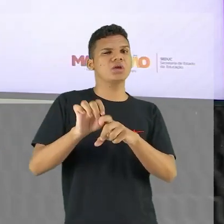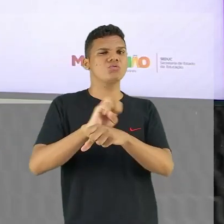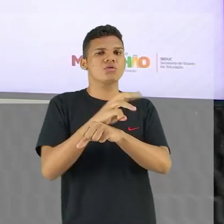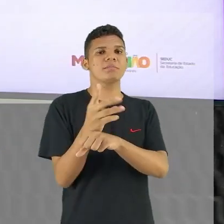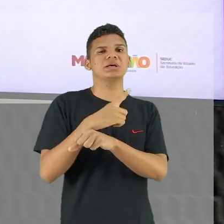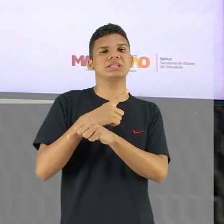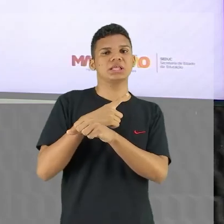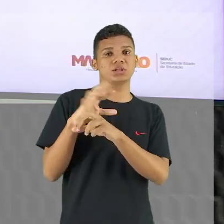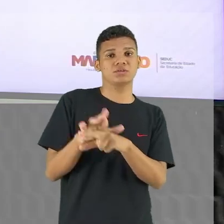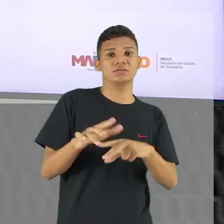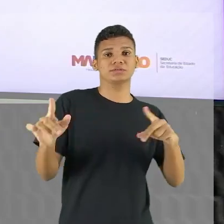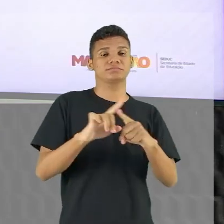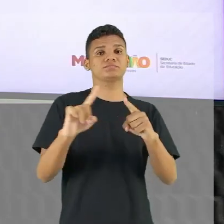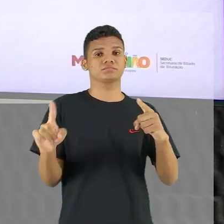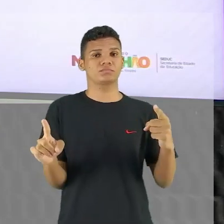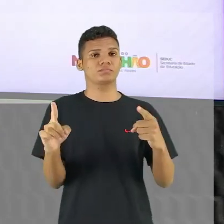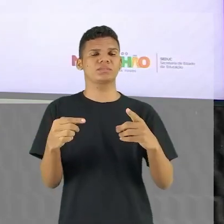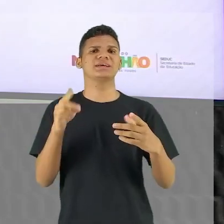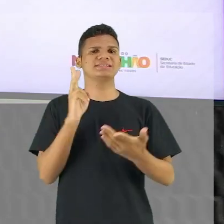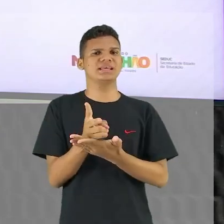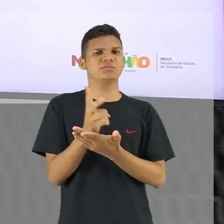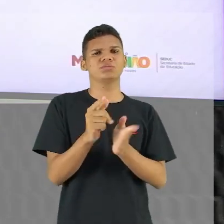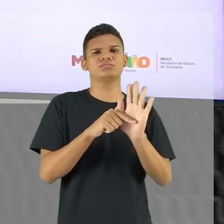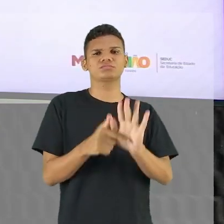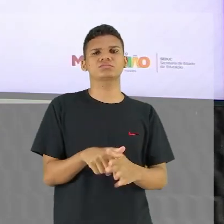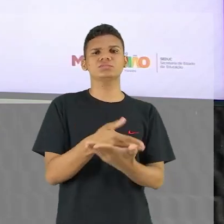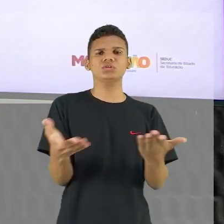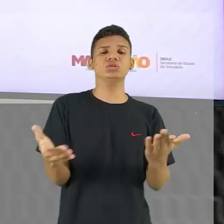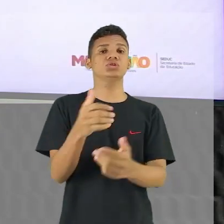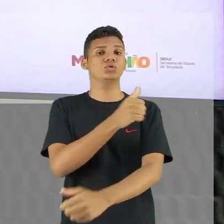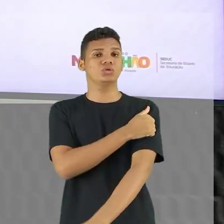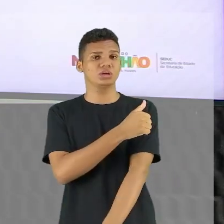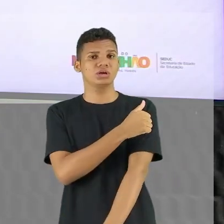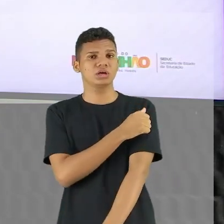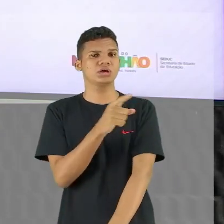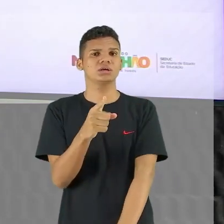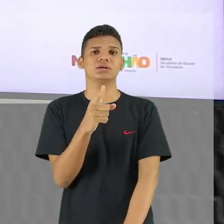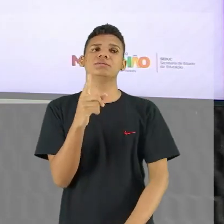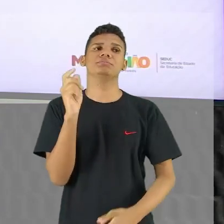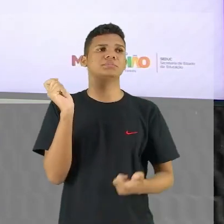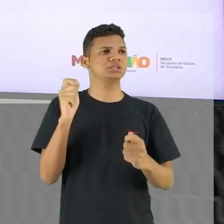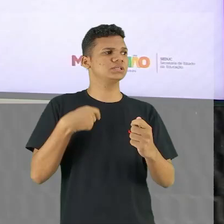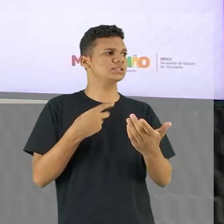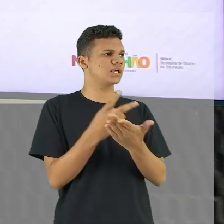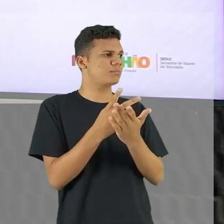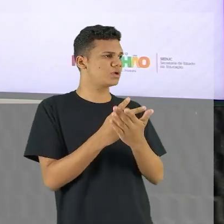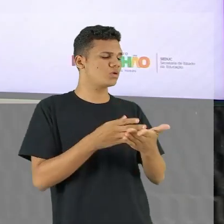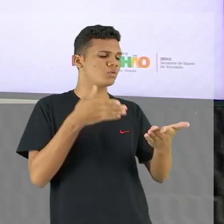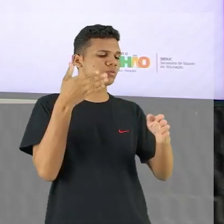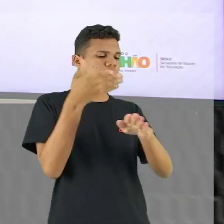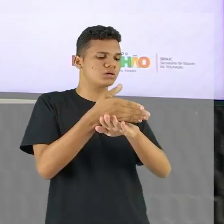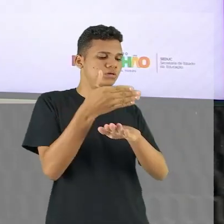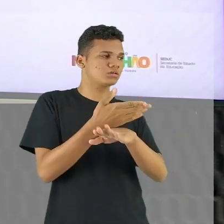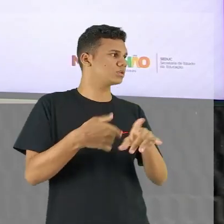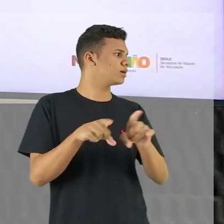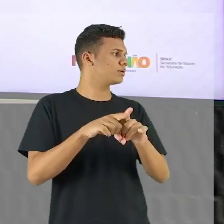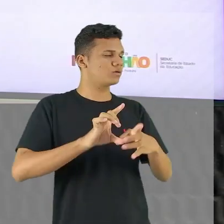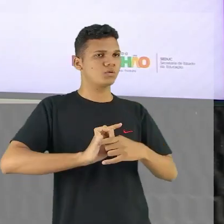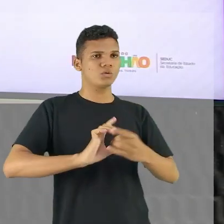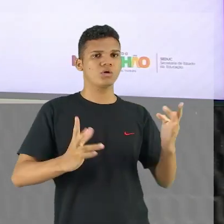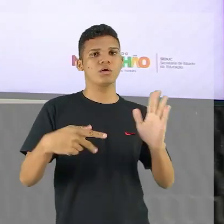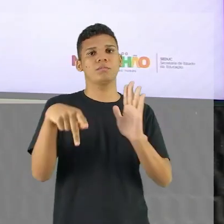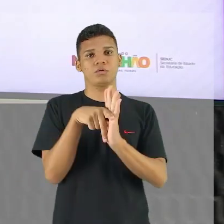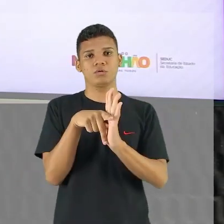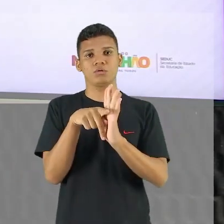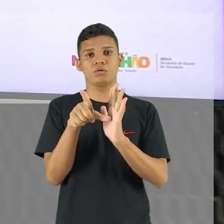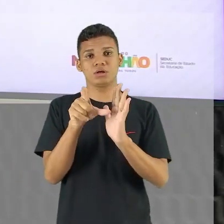pouquinho diferentes. E é isso que a gente vem mostrando para vocês nas nossas aulas. Não deixem de acessar o nosso material, que está disponível no link aqui do canal, e